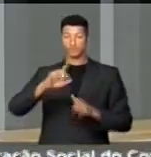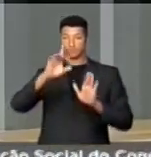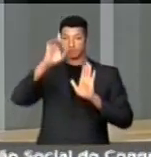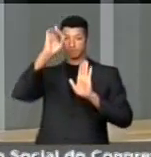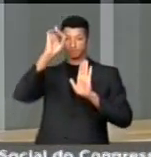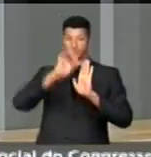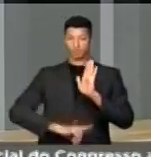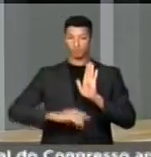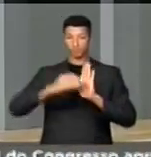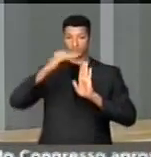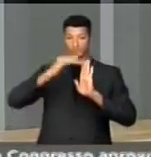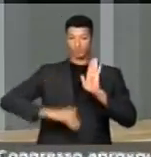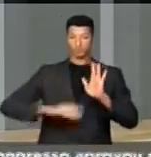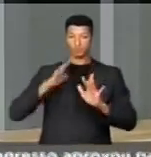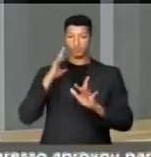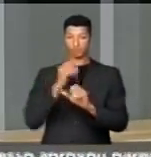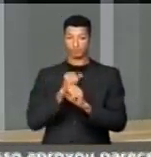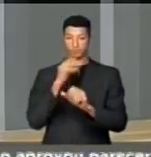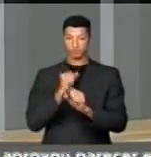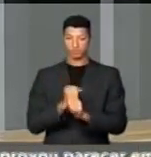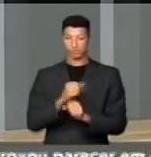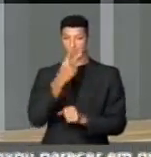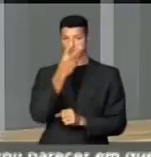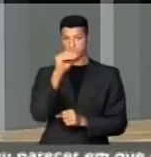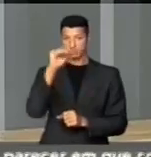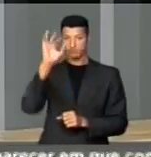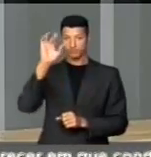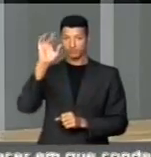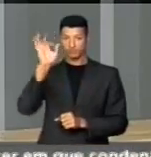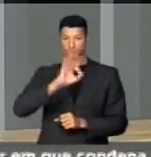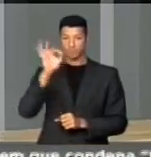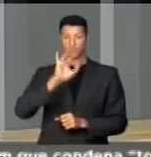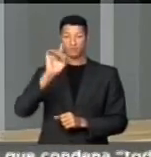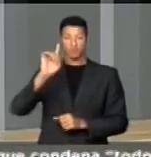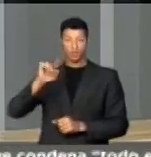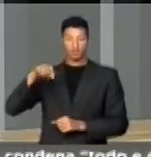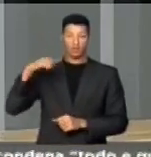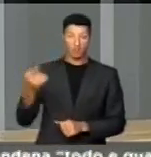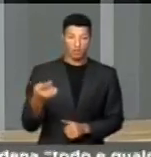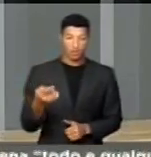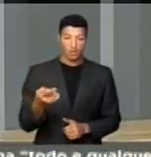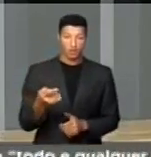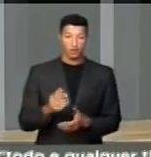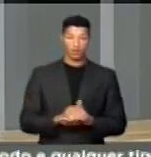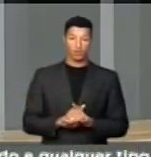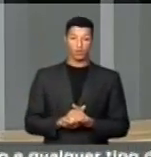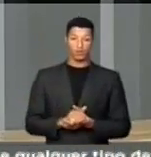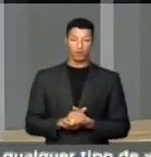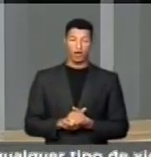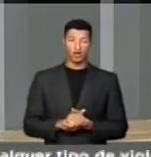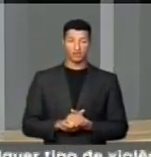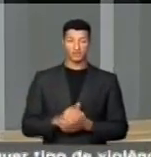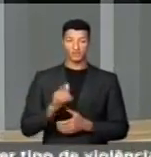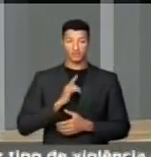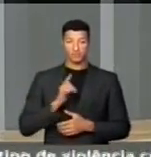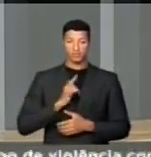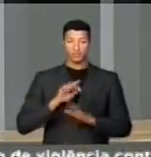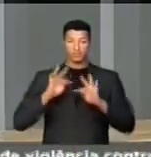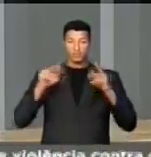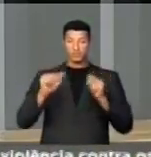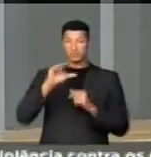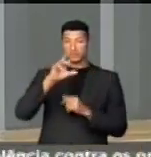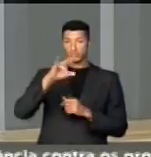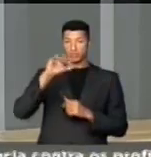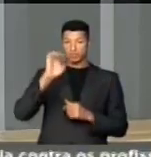decreto, baixar a conta de luz em 20%. Depois vieram todas as crises que